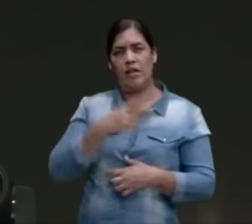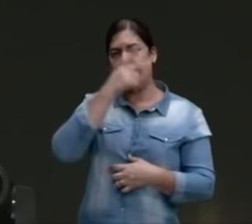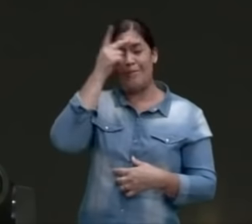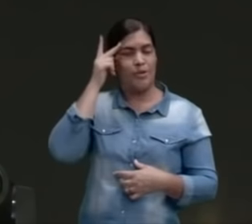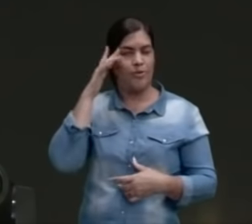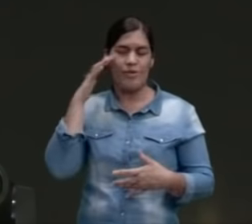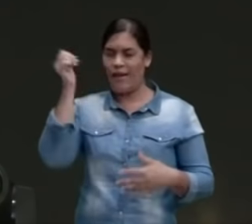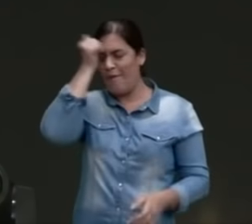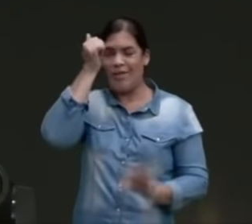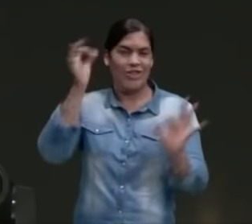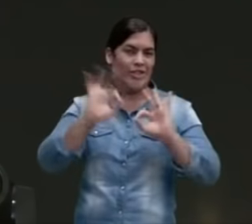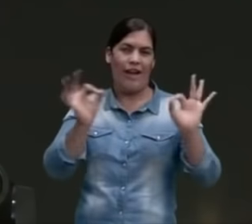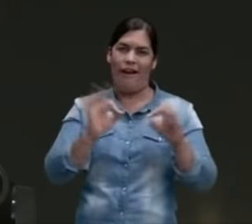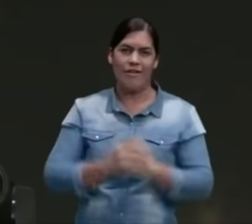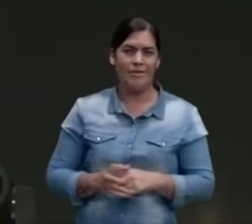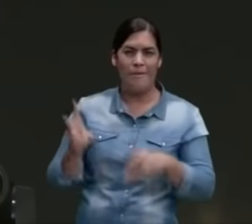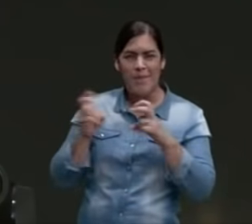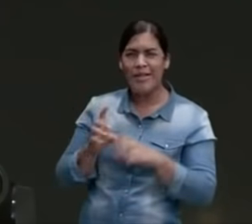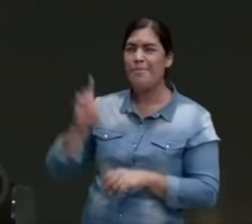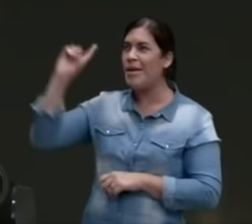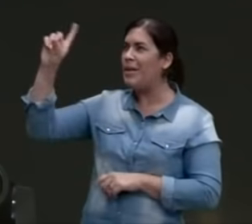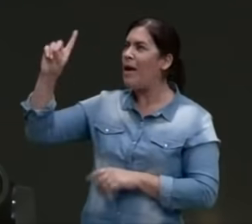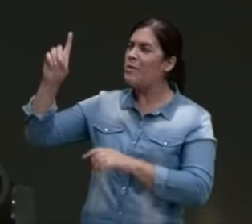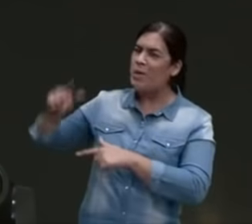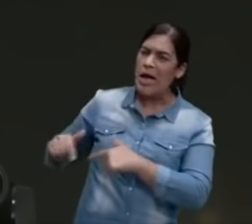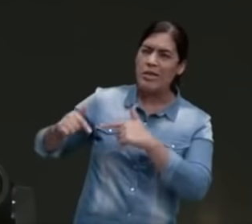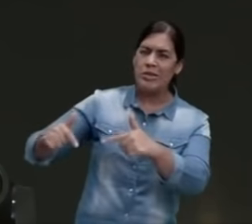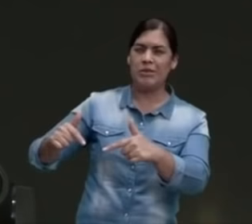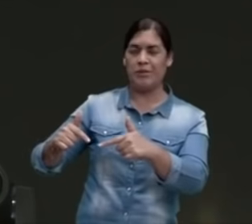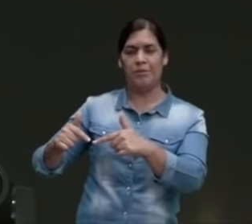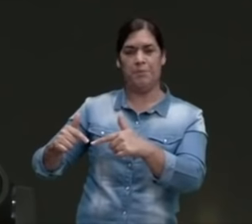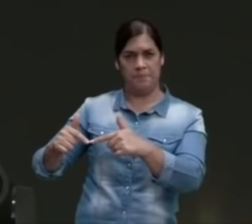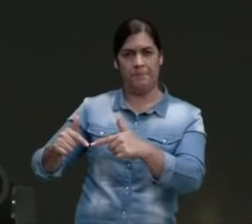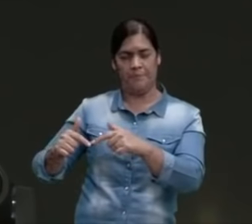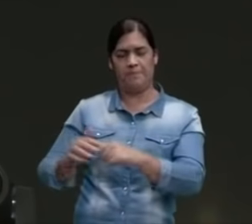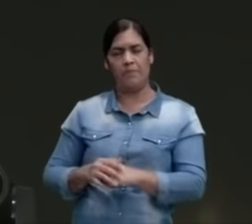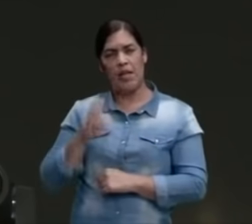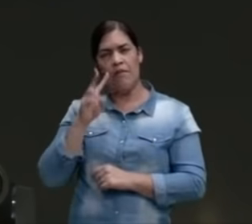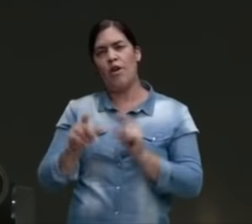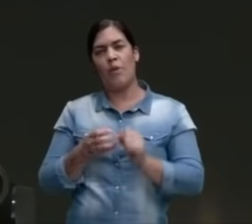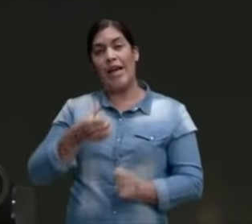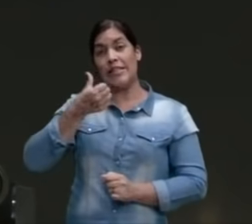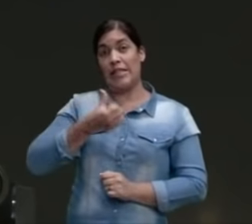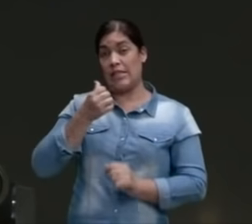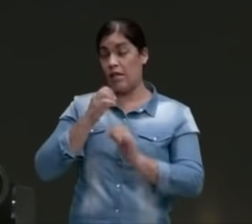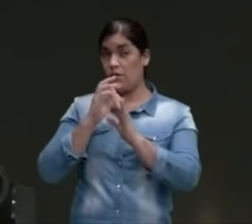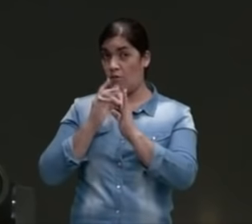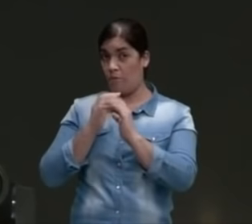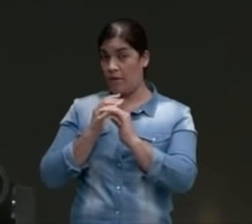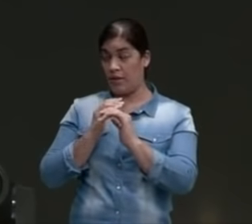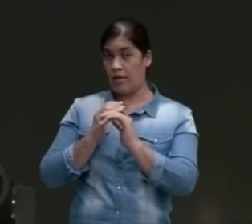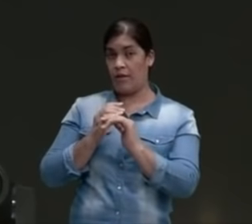arrependiam. Elas viam os sinais de Deus, o derramamento. Aqui nós vemos que é a sexta trombeta da ira de